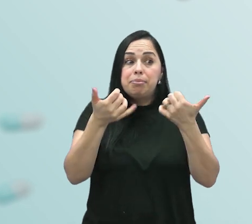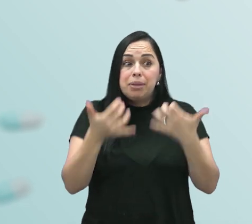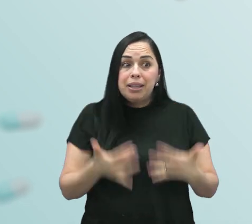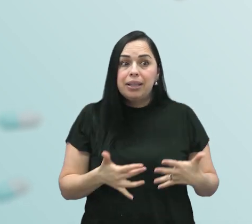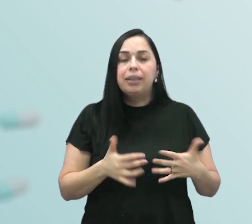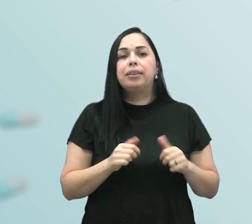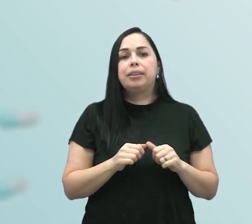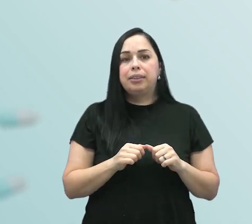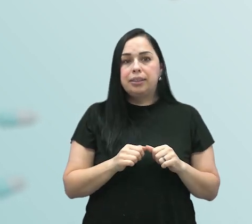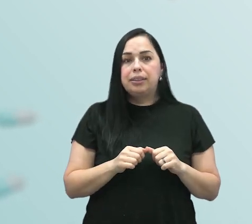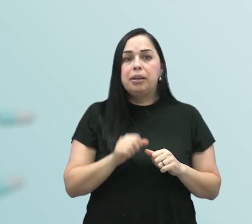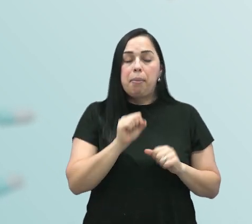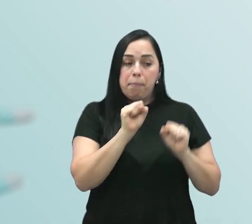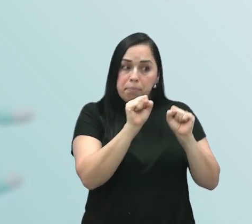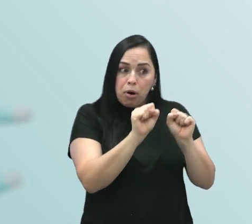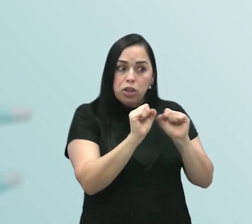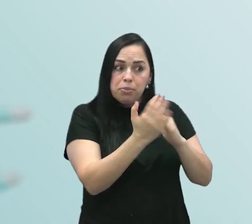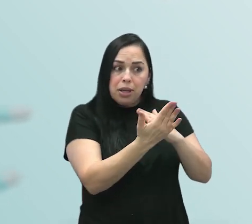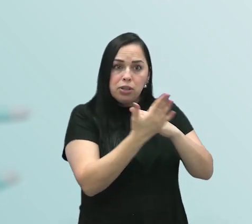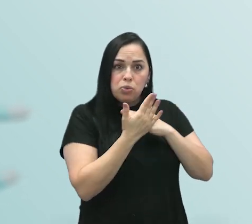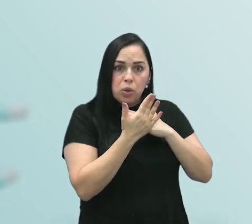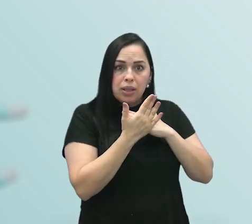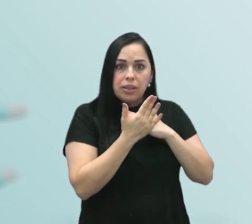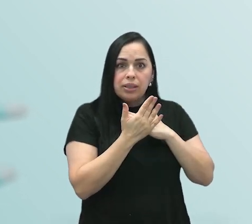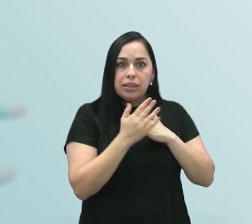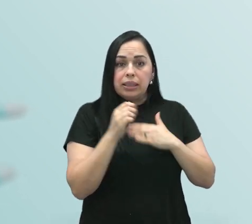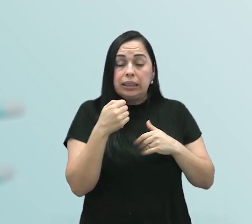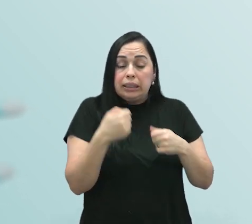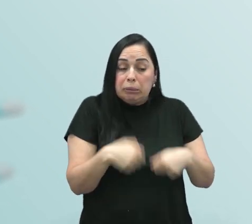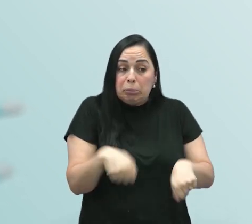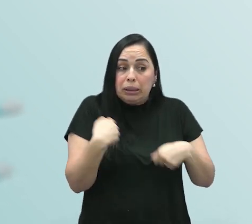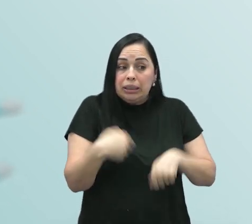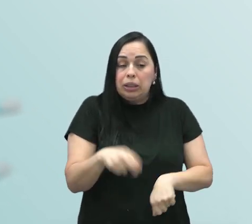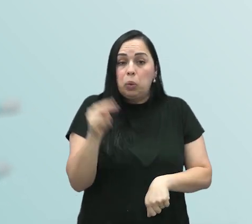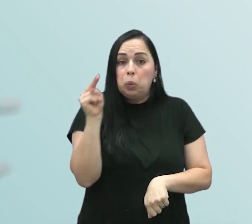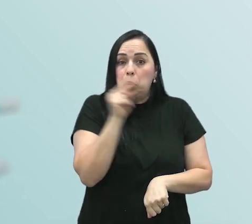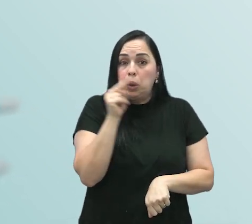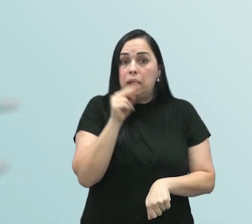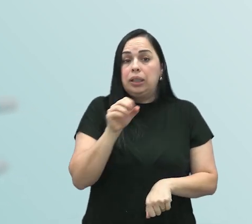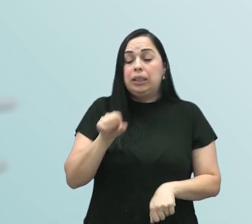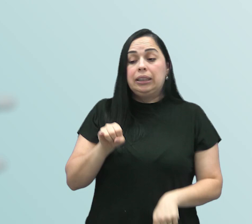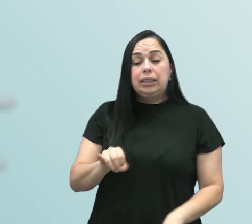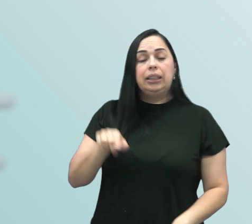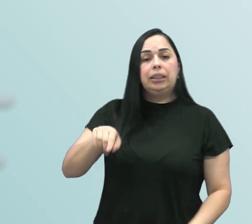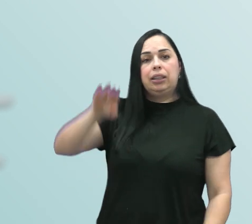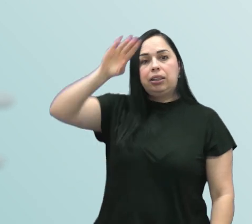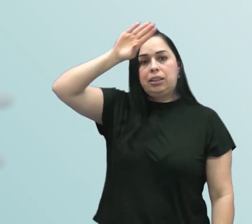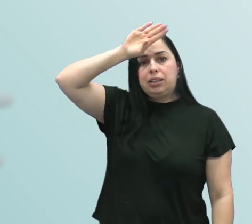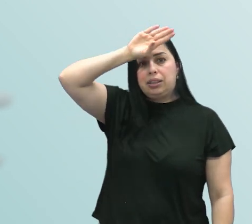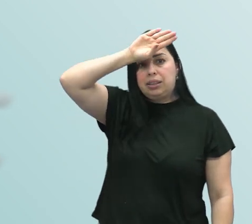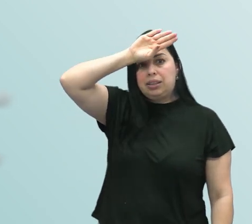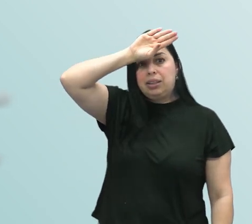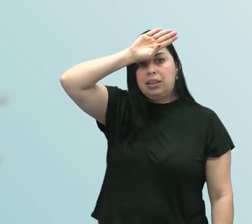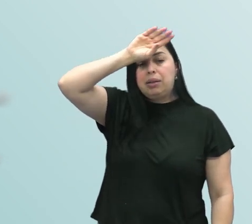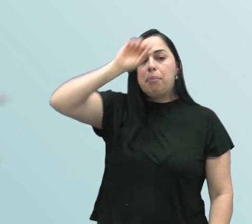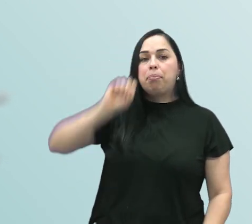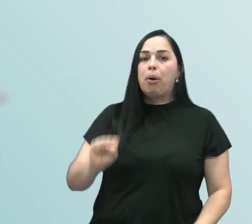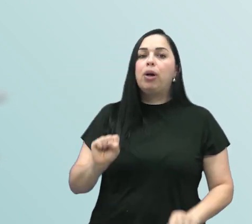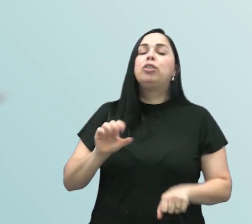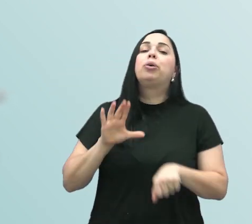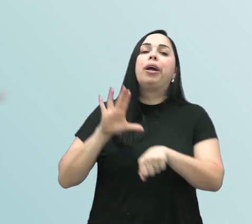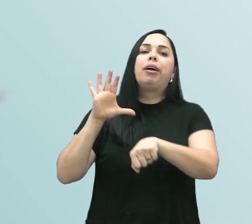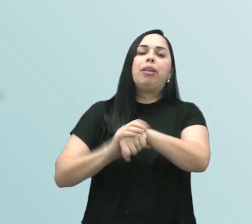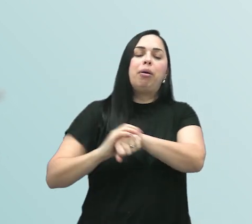se poderia pergunte se poderia contar com eles numa situação de necessidade, pois se a criança estiver com febre, ela pode estar